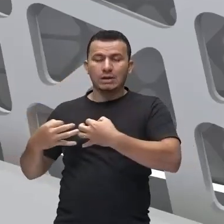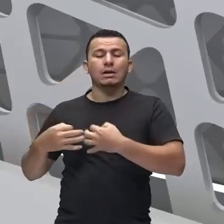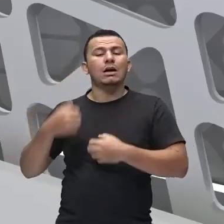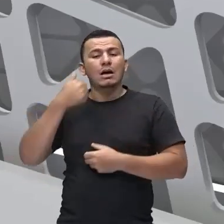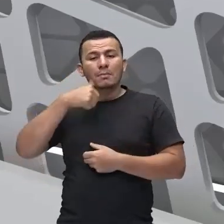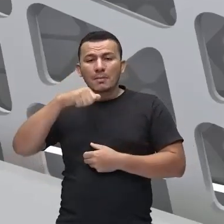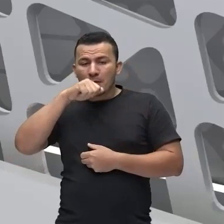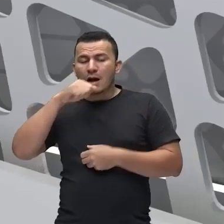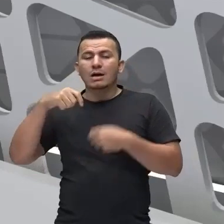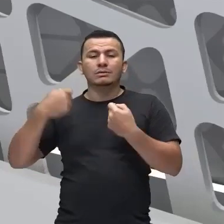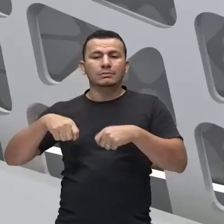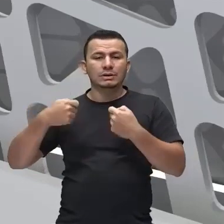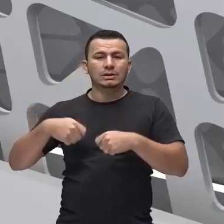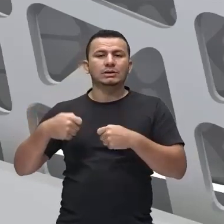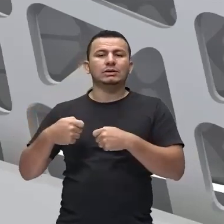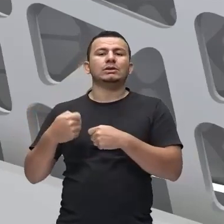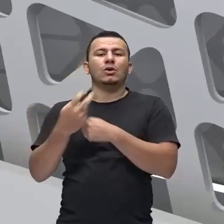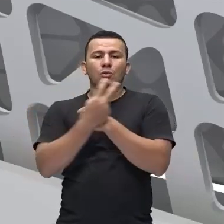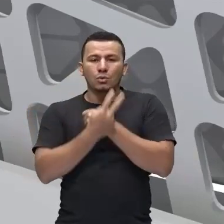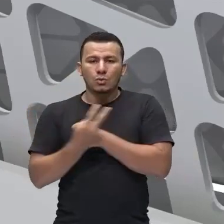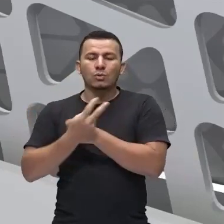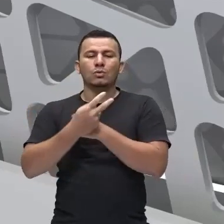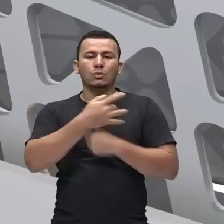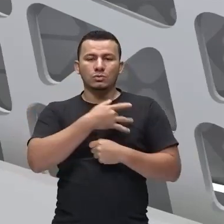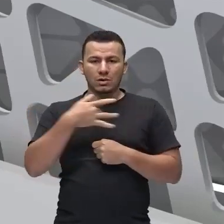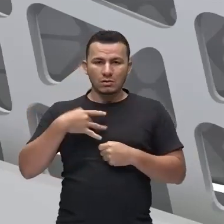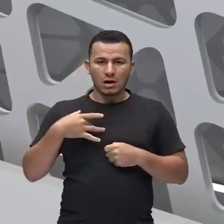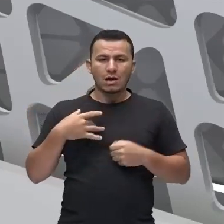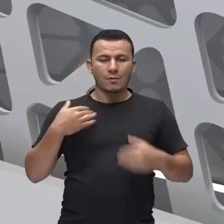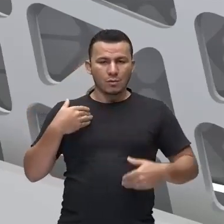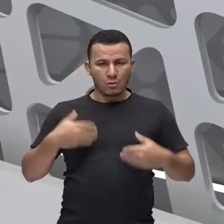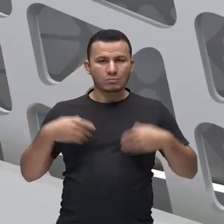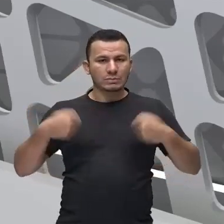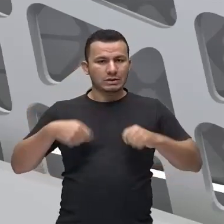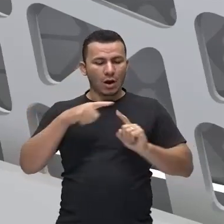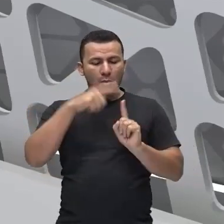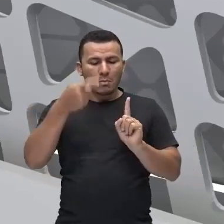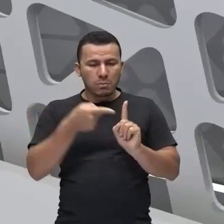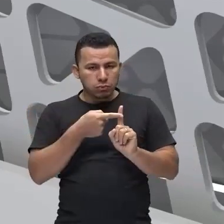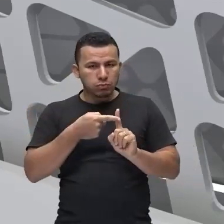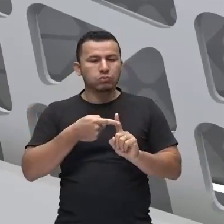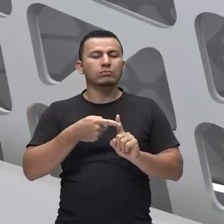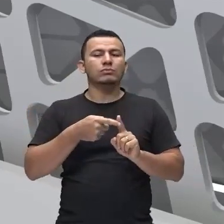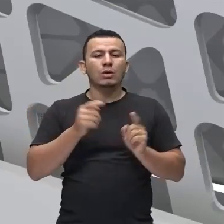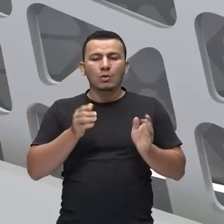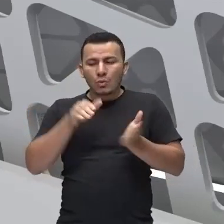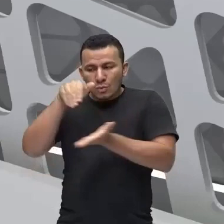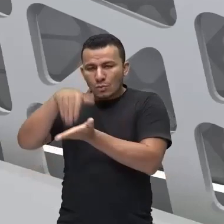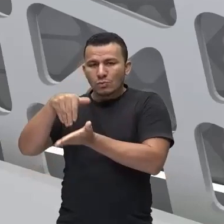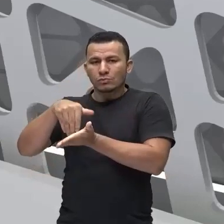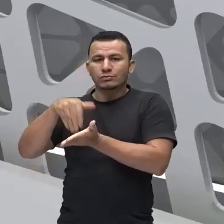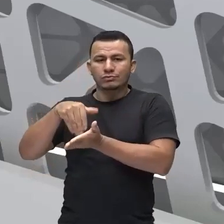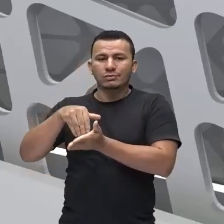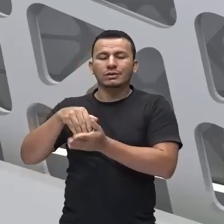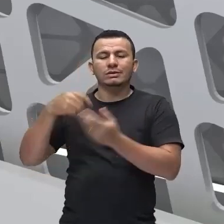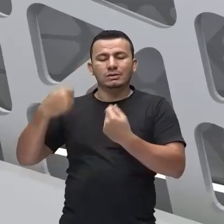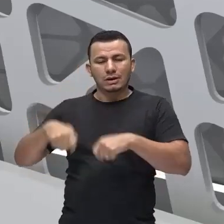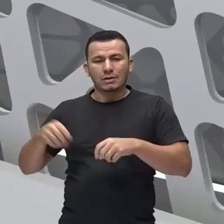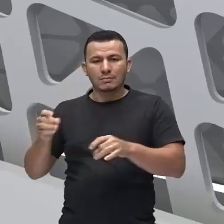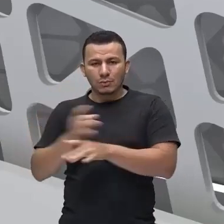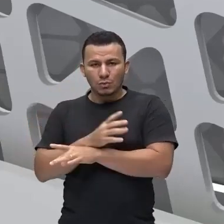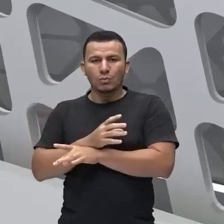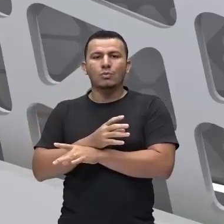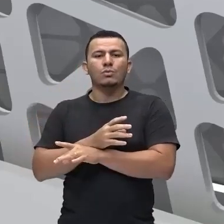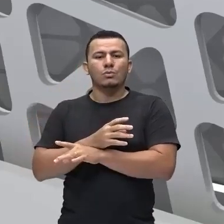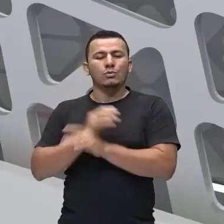né, esteja tudo saudável, para que, ao final dessa etapa, ocorra a formação, então,